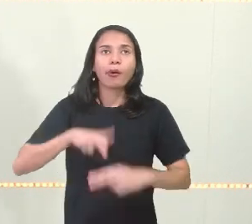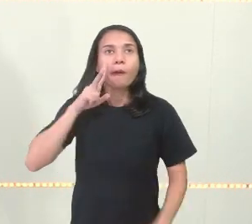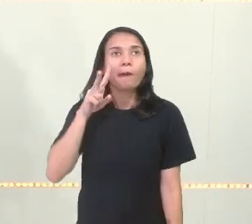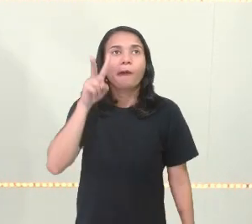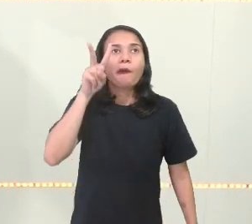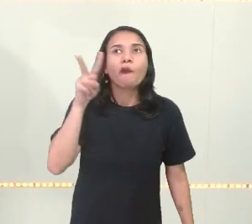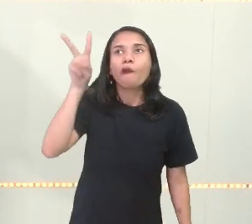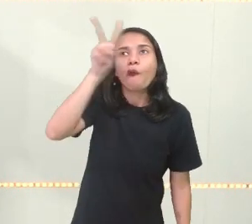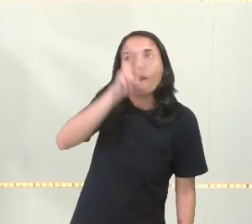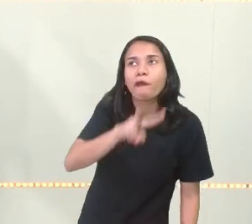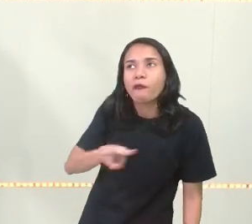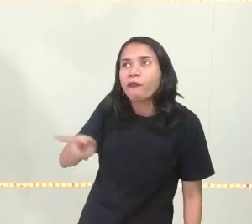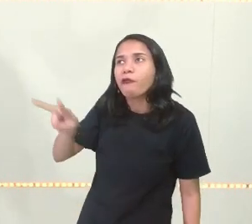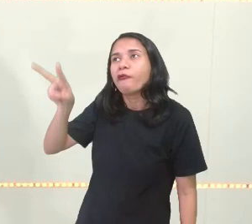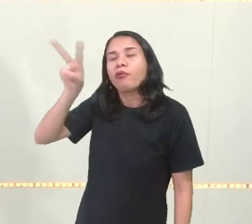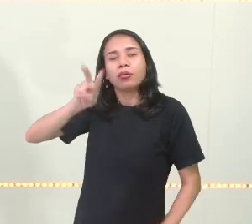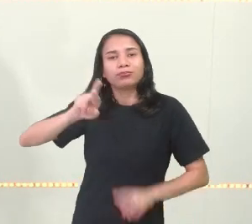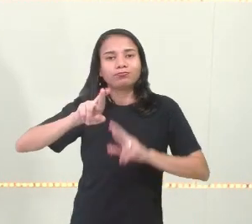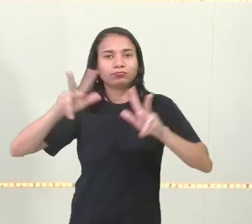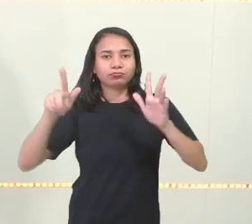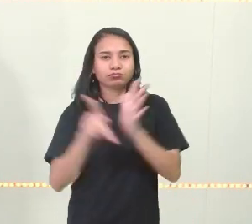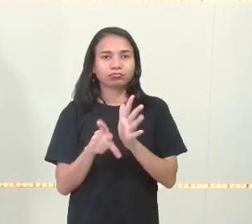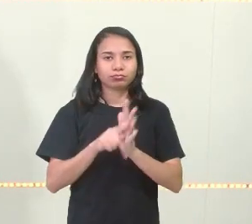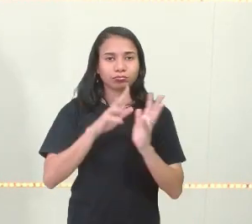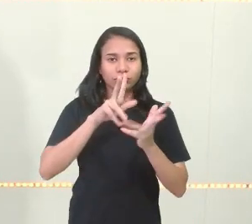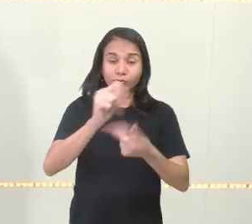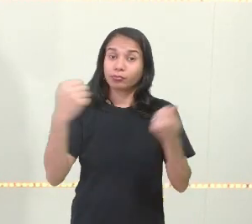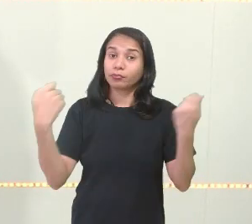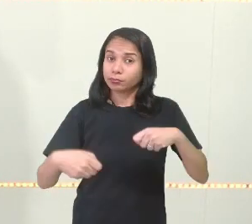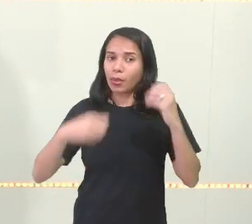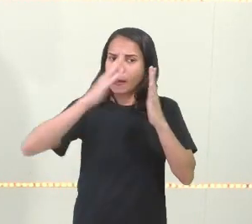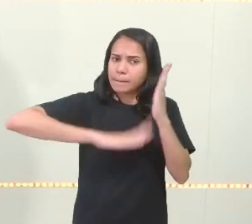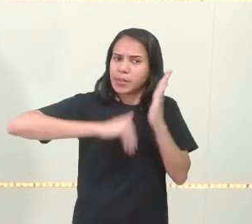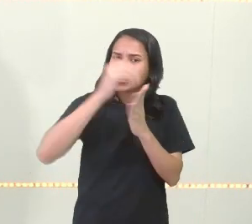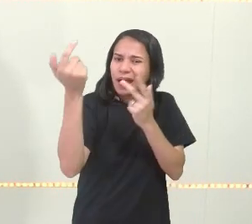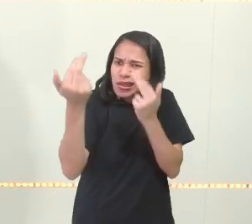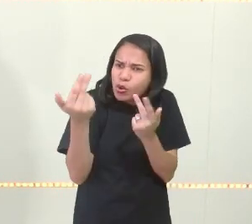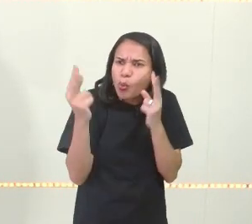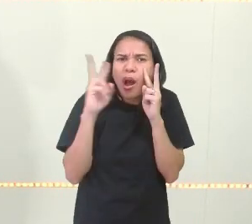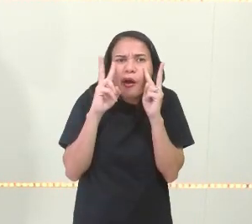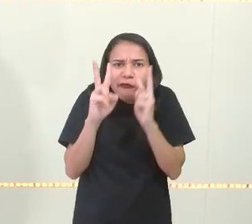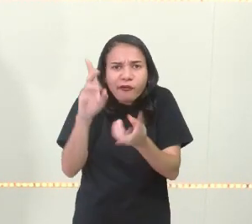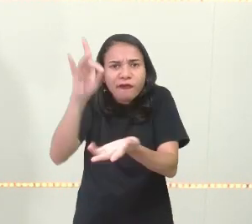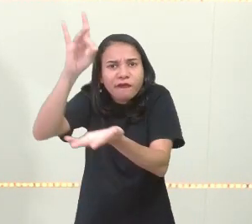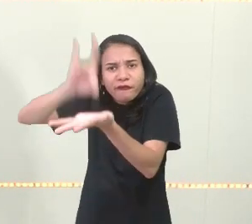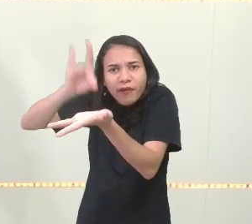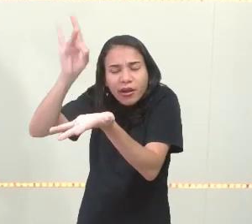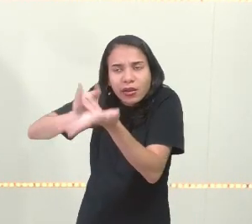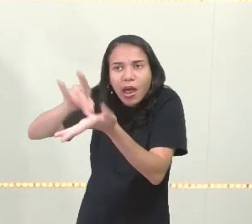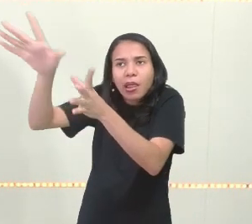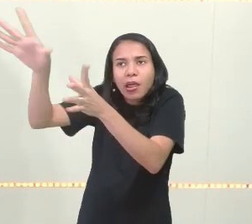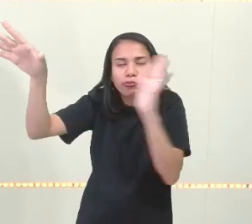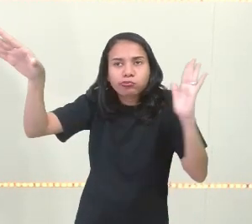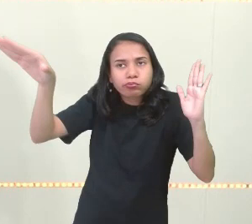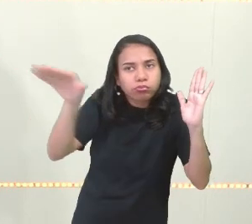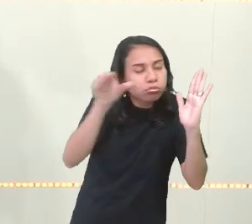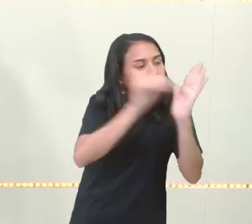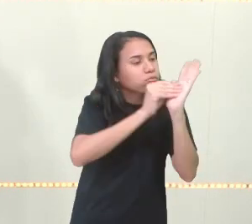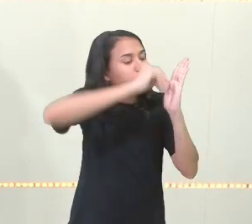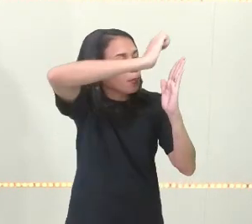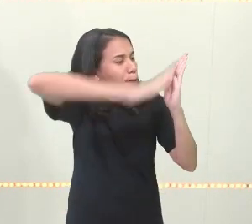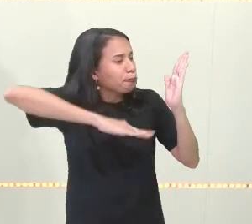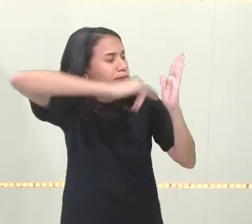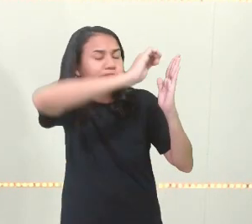Ele tinha aquela coisa diferenciada de ver o mundo, mas ele também pintava exatamente o que ele via. Aí ele pegava muitas